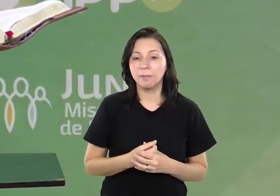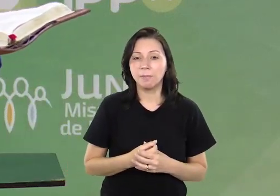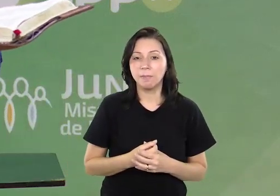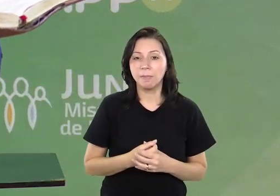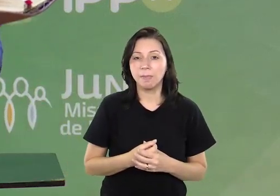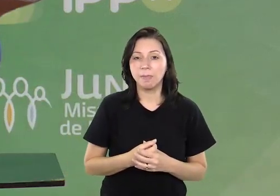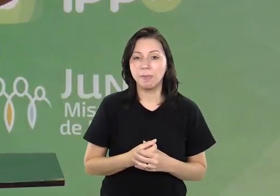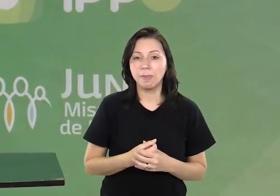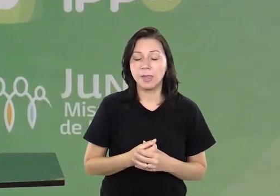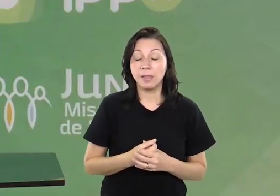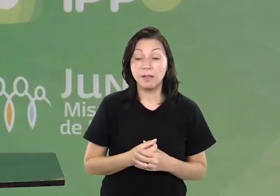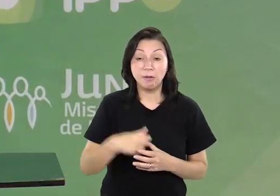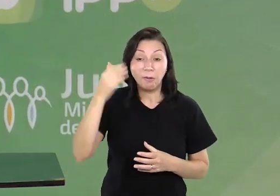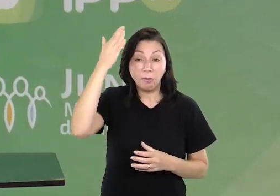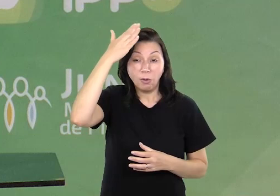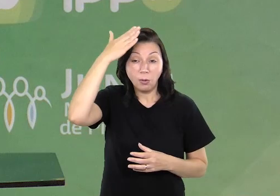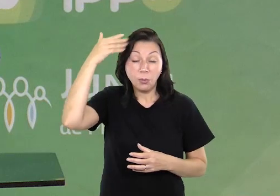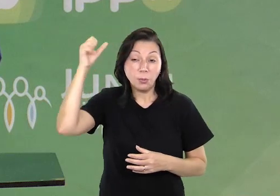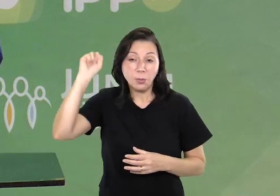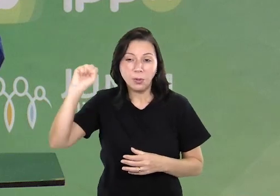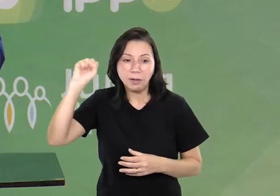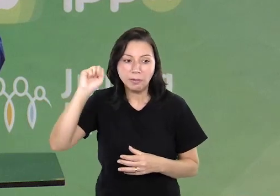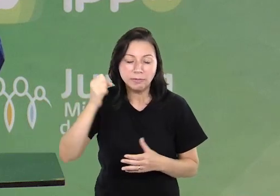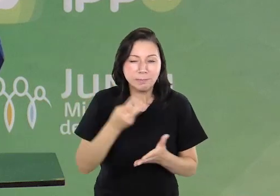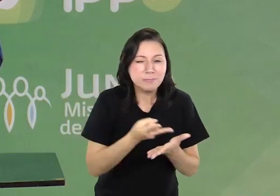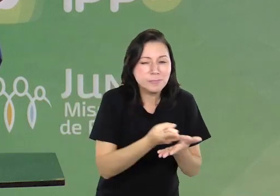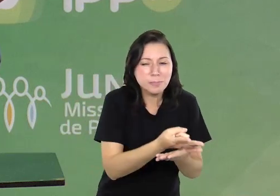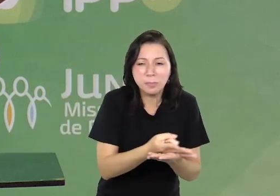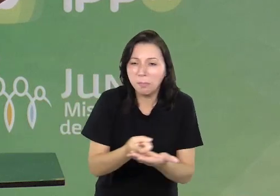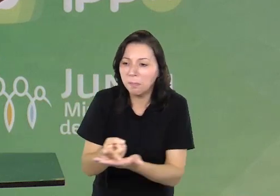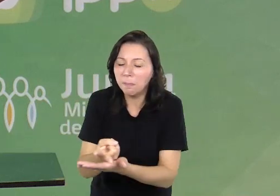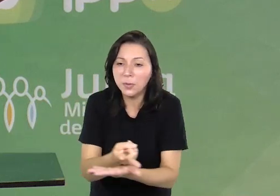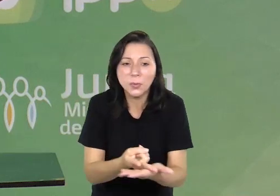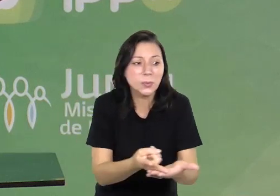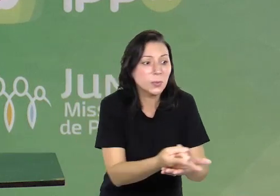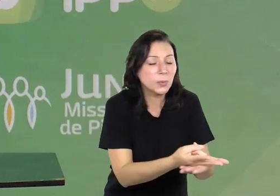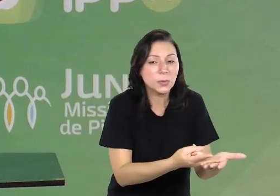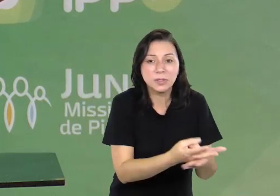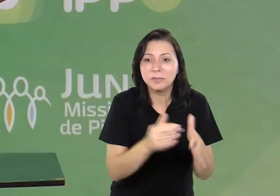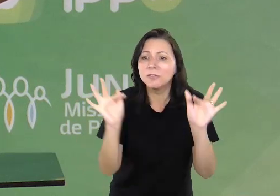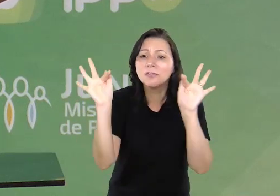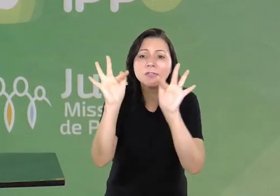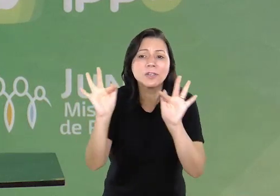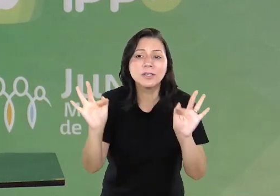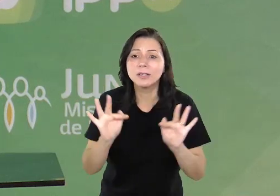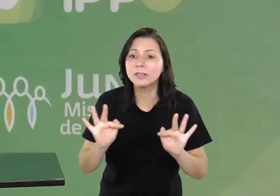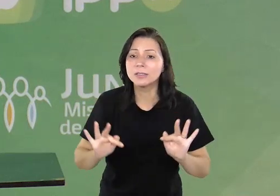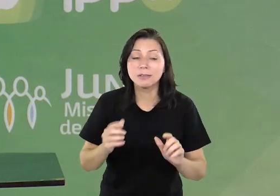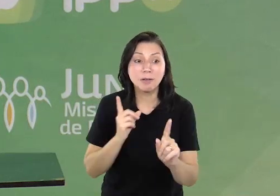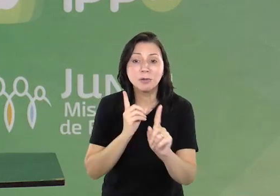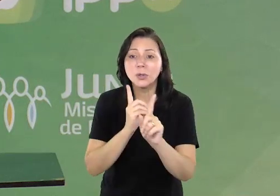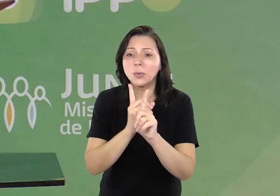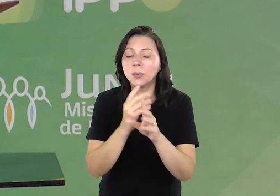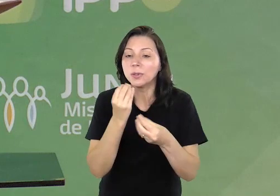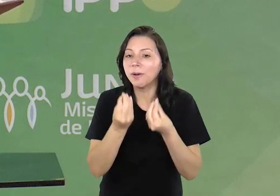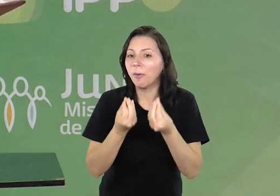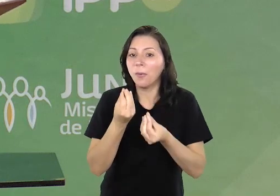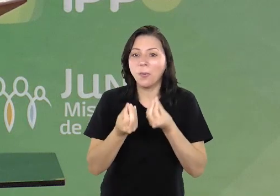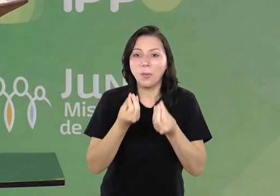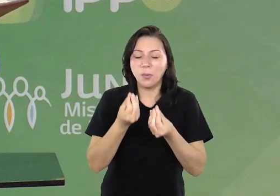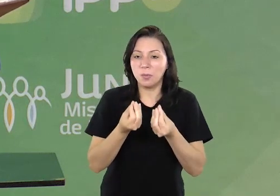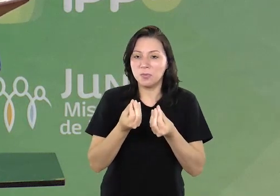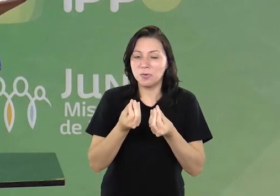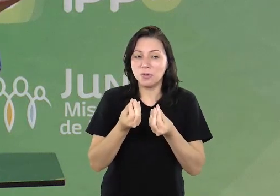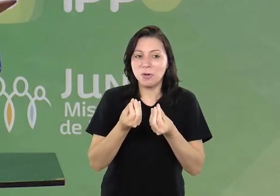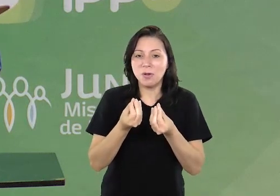investigação persistente veja aí até ver o que melhor